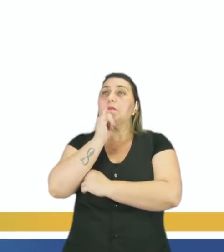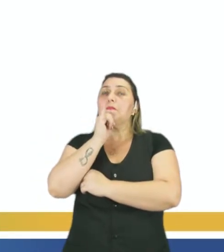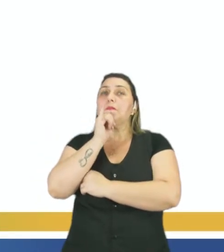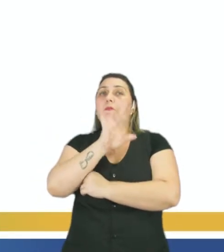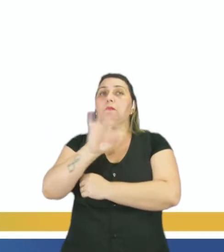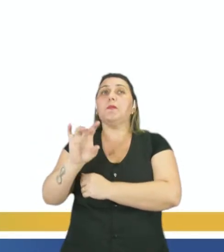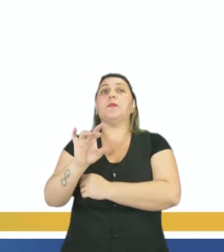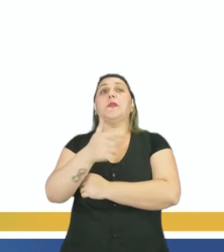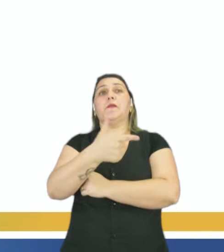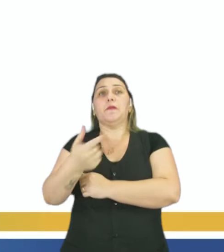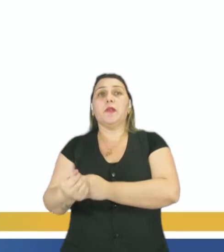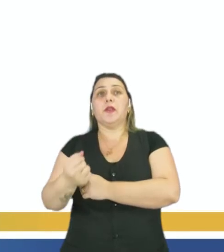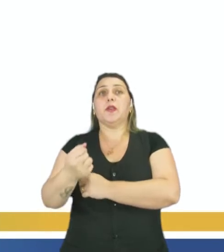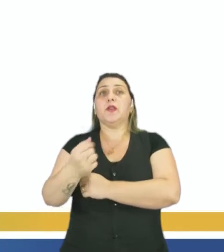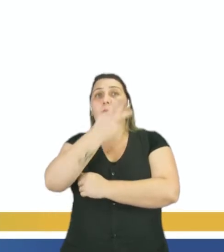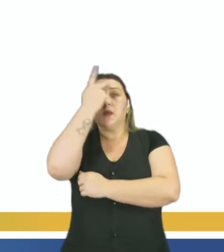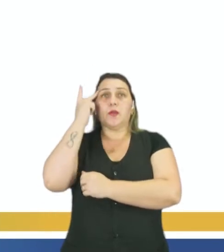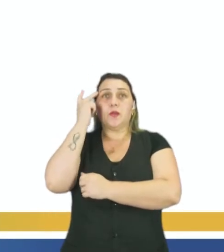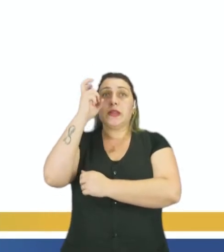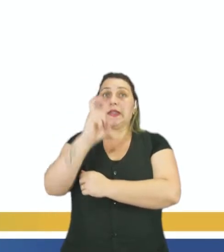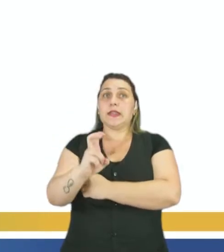20 habitantes, 5 são